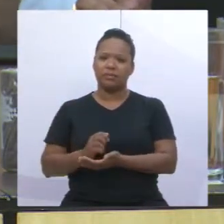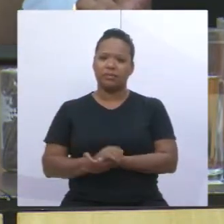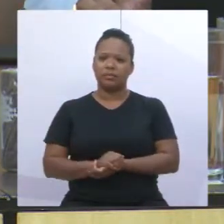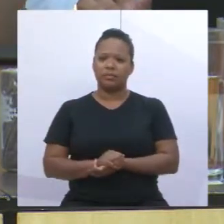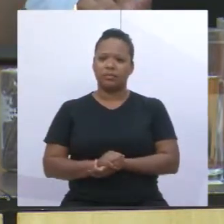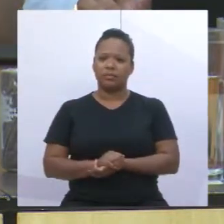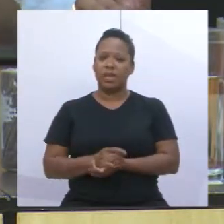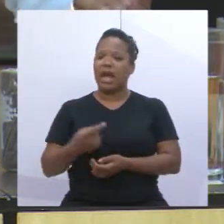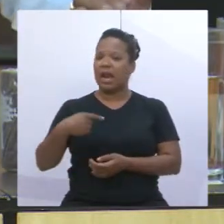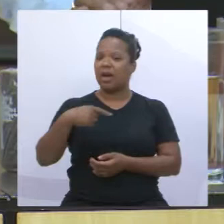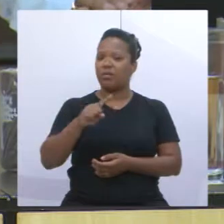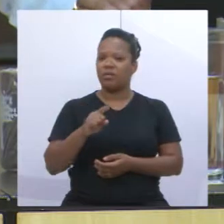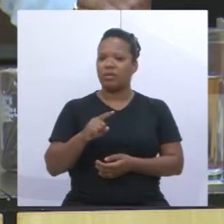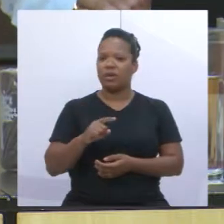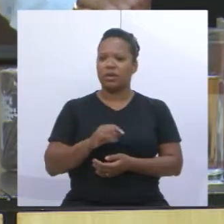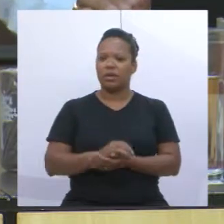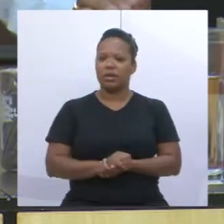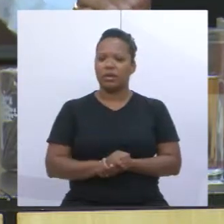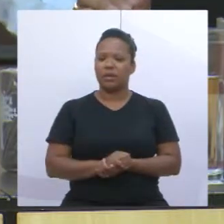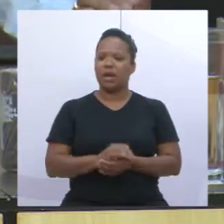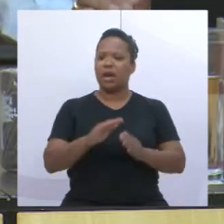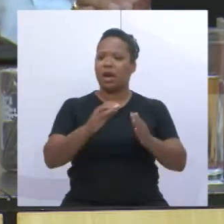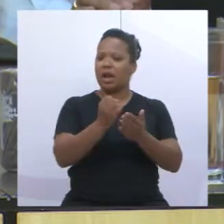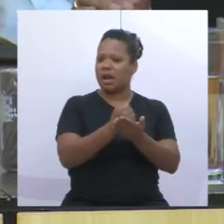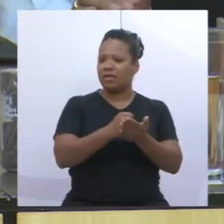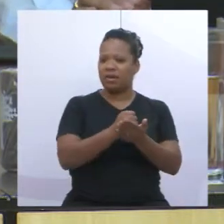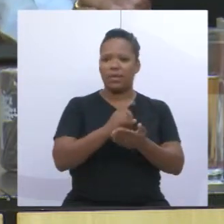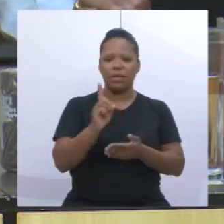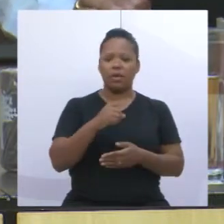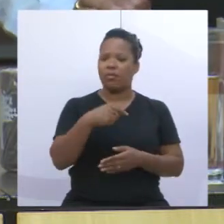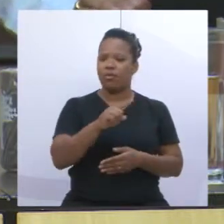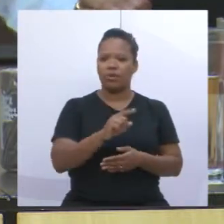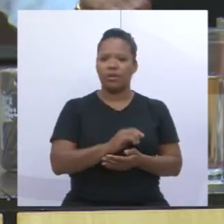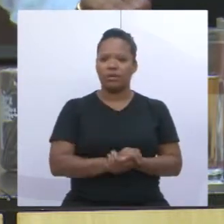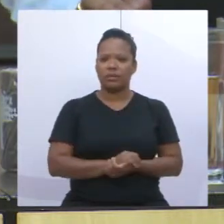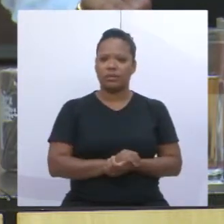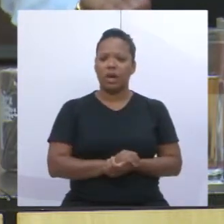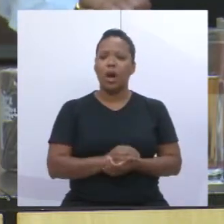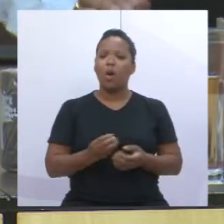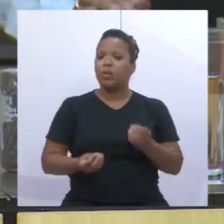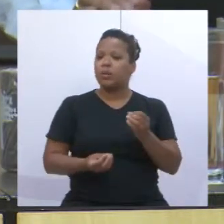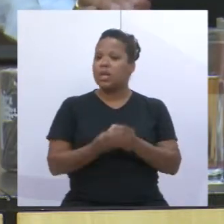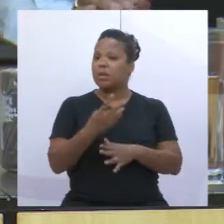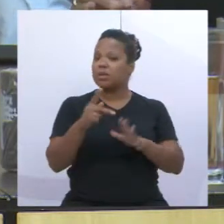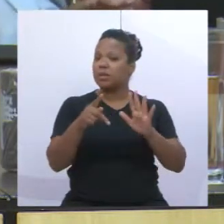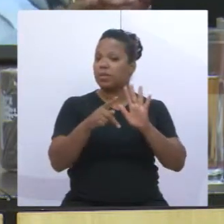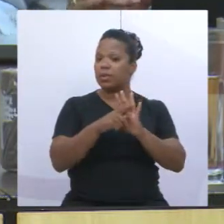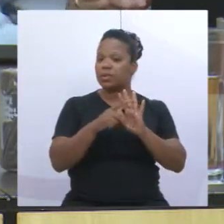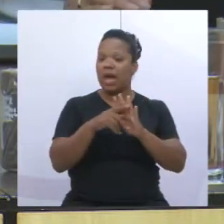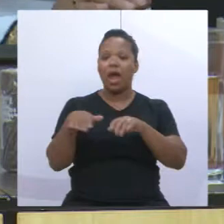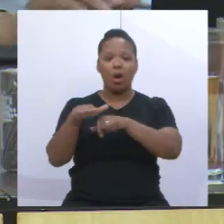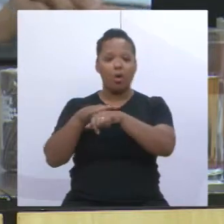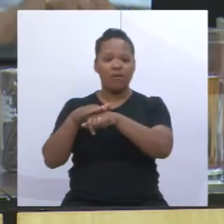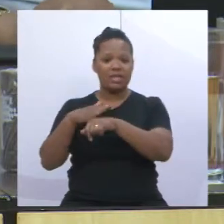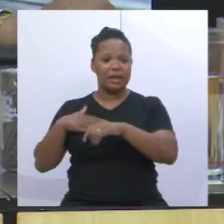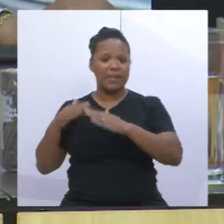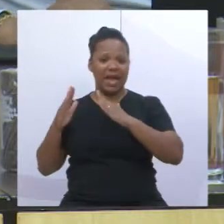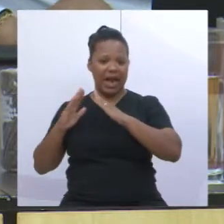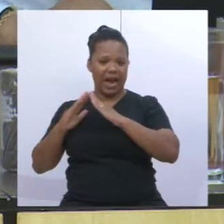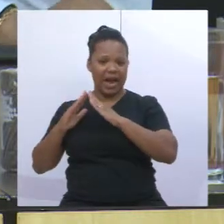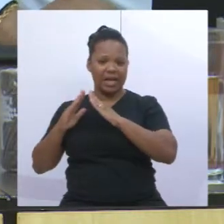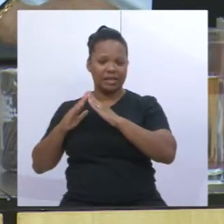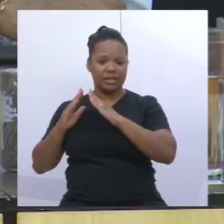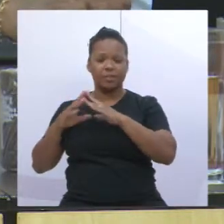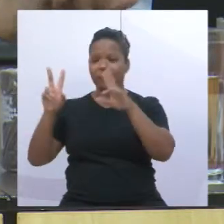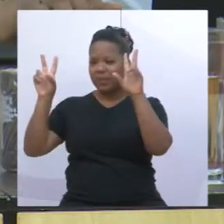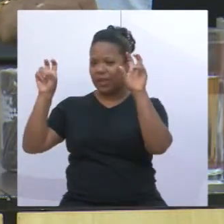isso ela foi pegar o remédio na farmácia. Logo que surgiu esse projeto, eu conversei na minha casa, né,